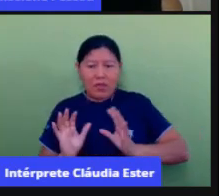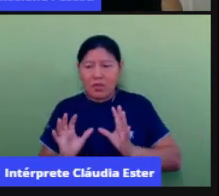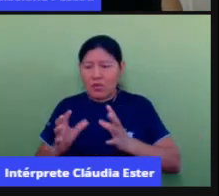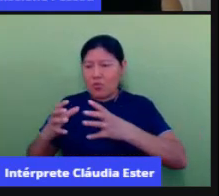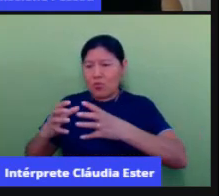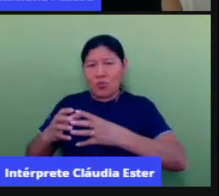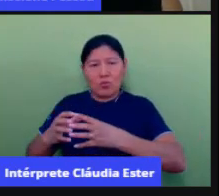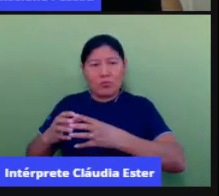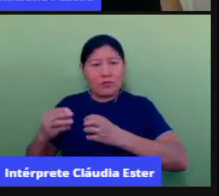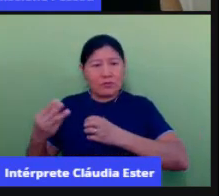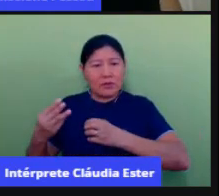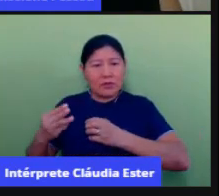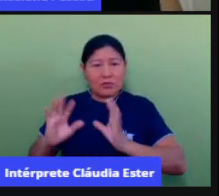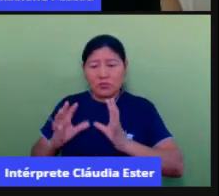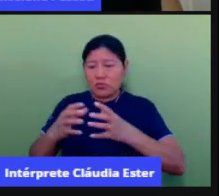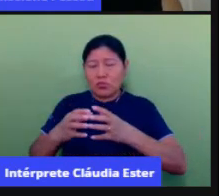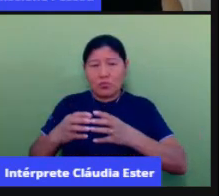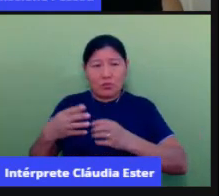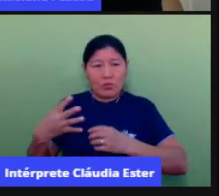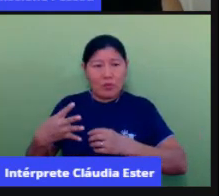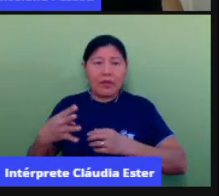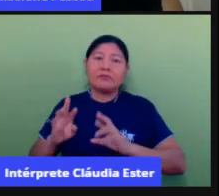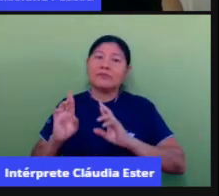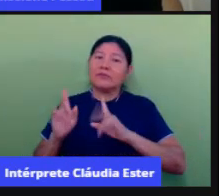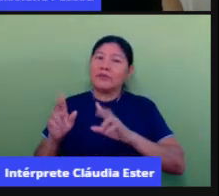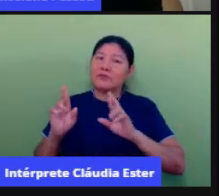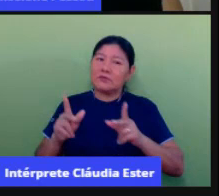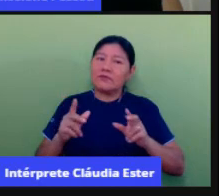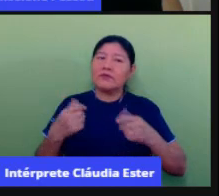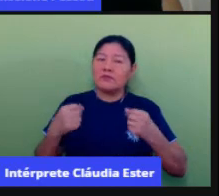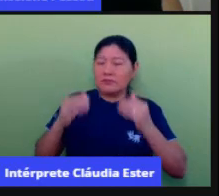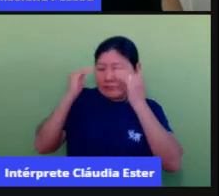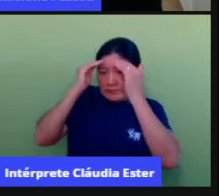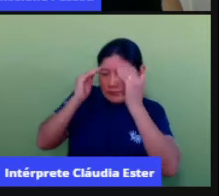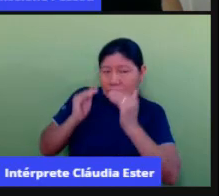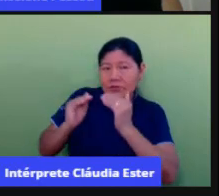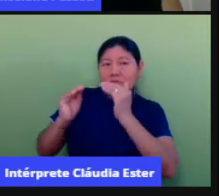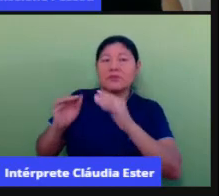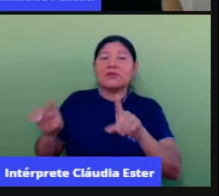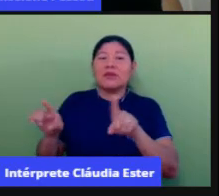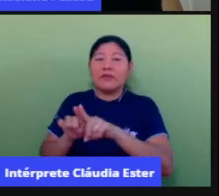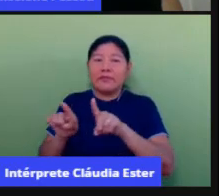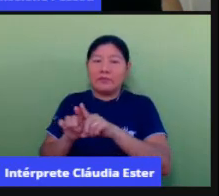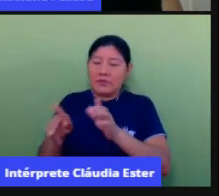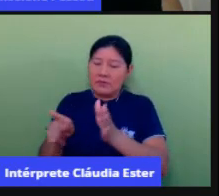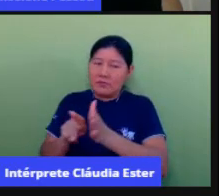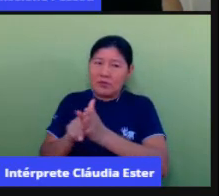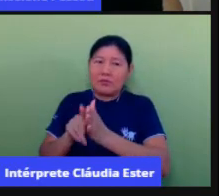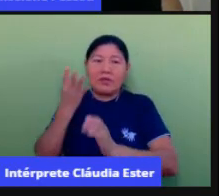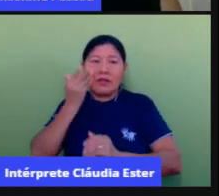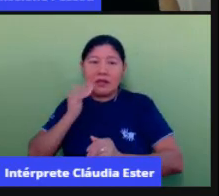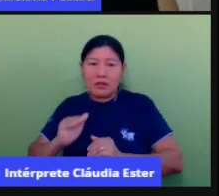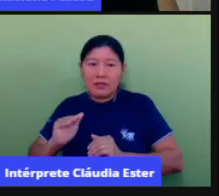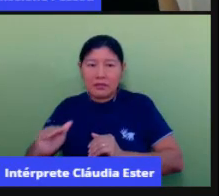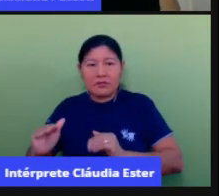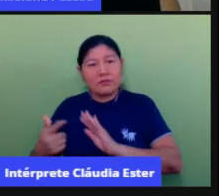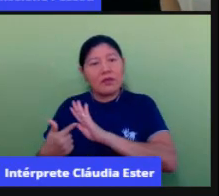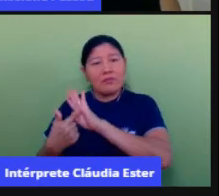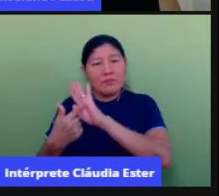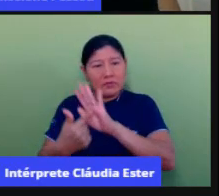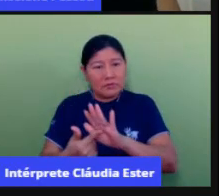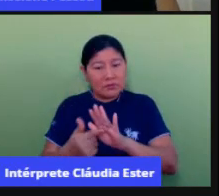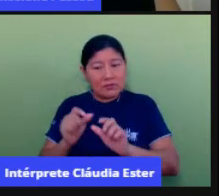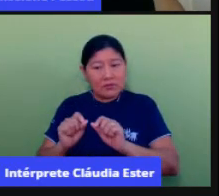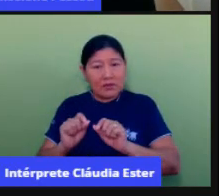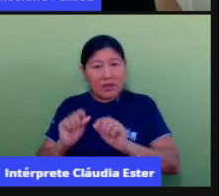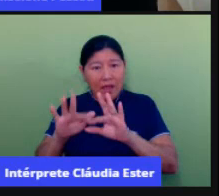né? Então, essa autonomia, ela é diferente. A gente precisa respeitar essa especificidade, trazendo, então, a família para